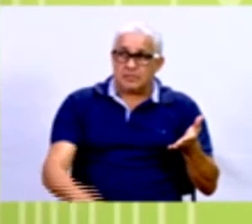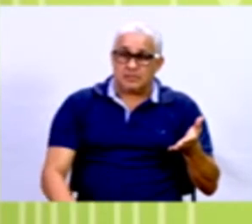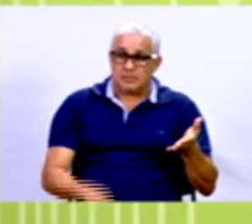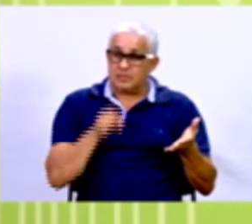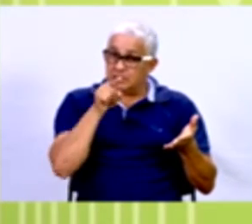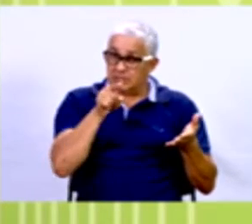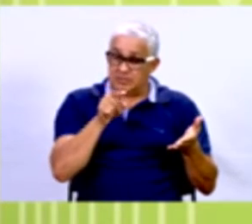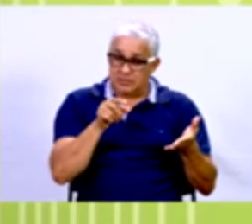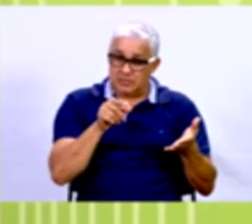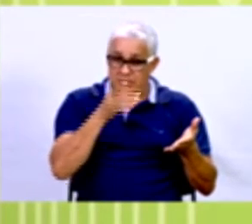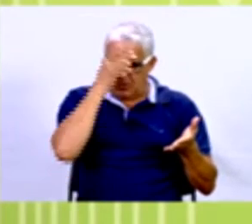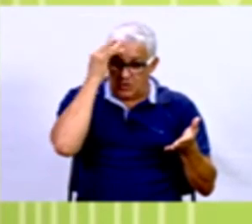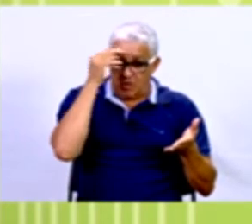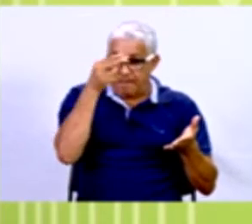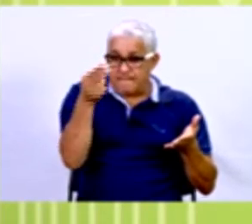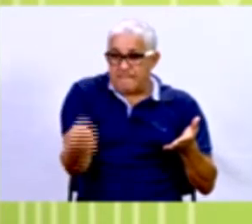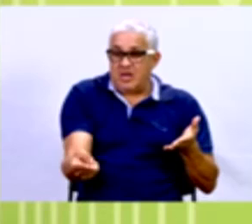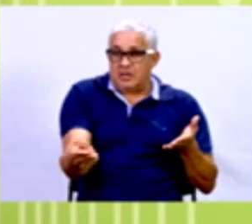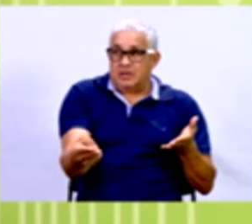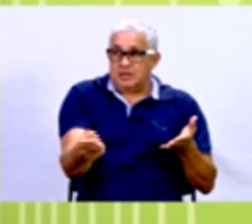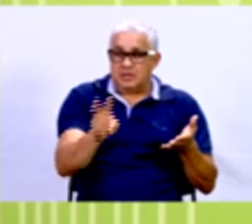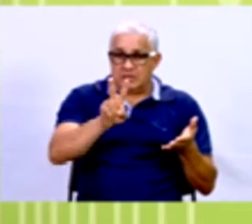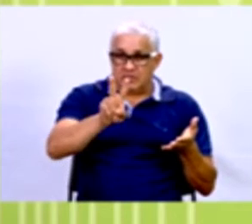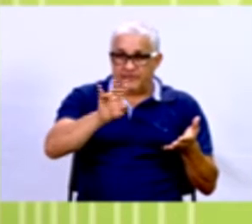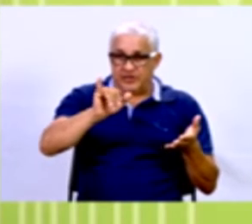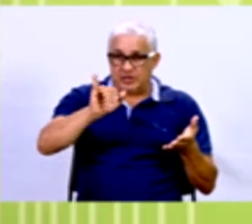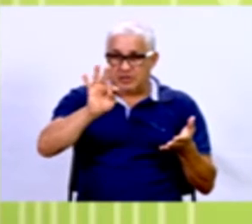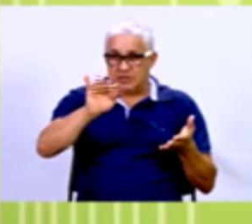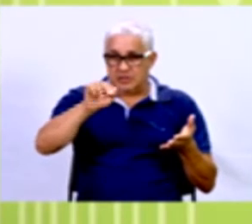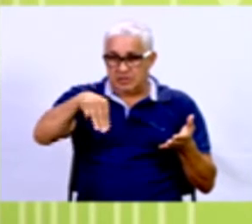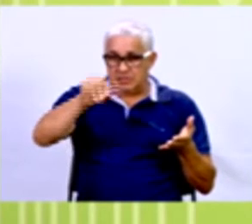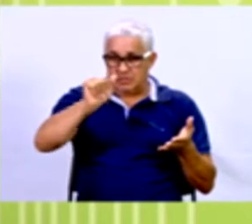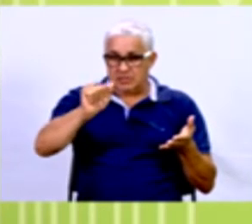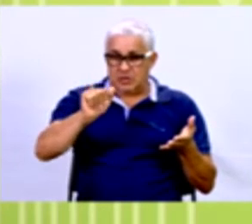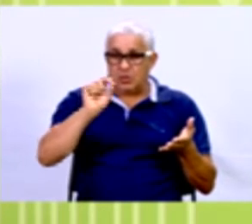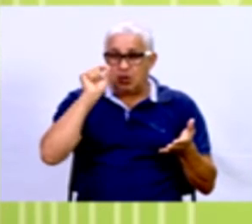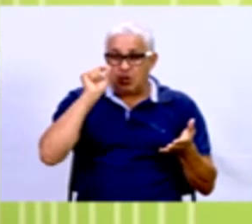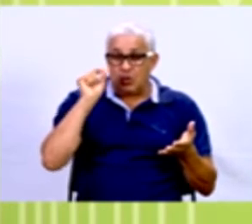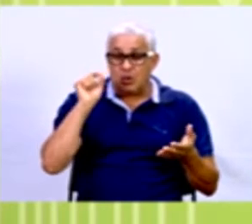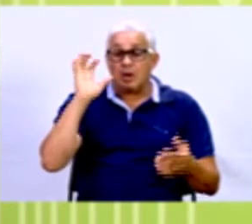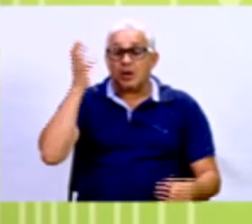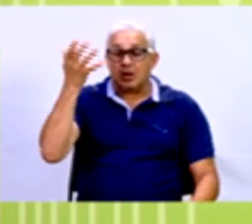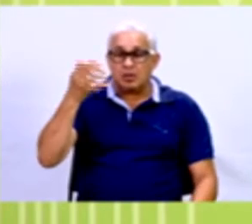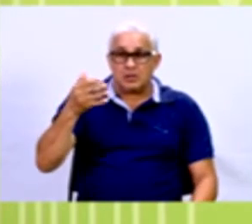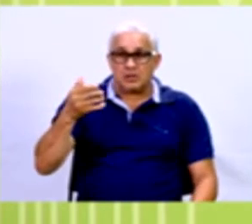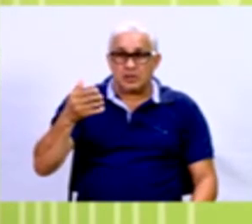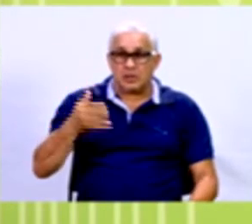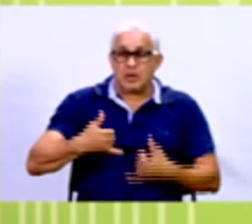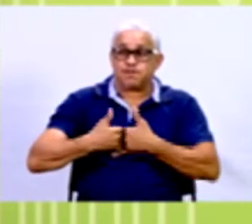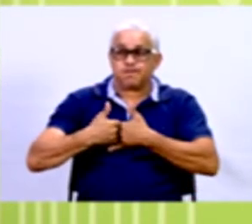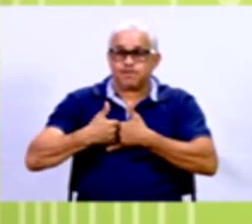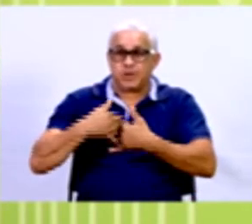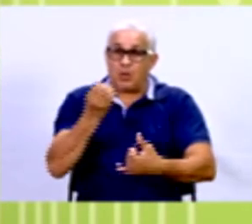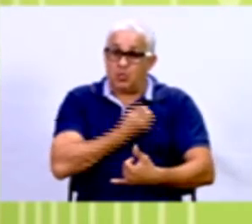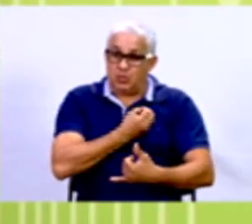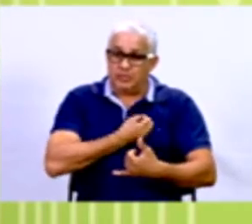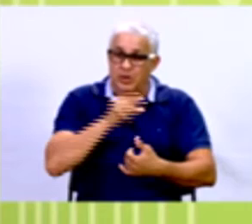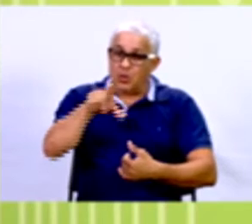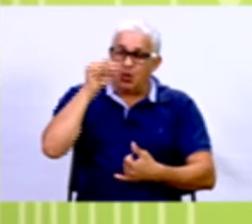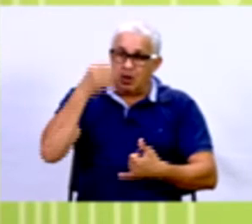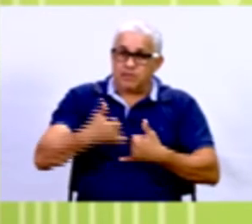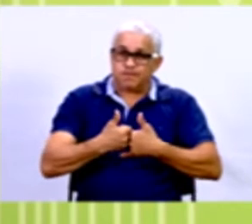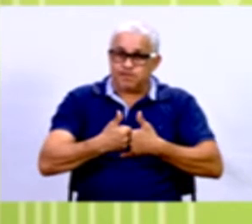você observar uma vítima, você vai ali fazer uma análise do que aconteceu e vai ligar para o respectivo número,